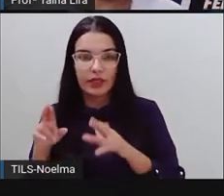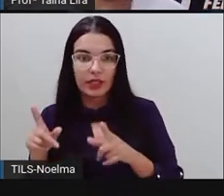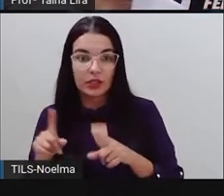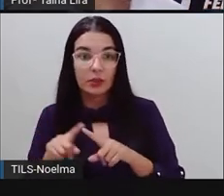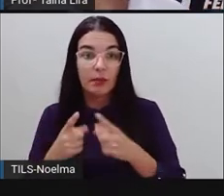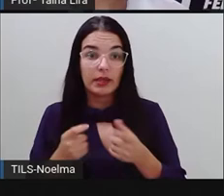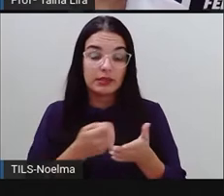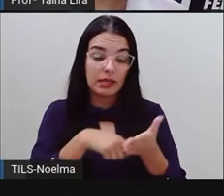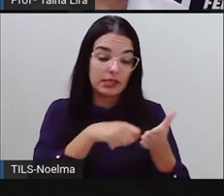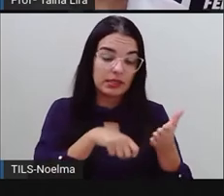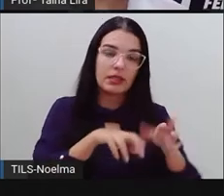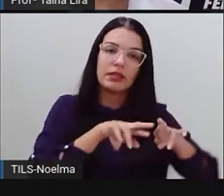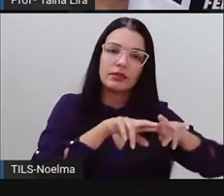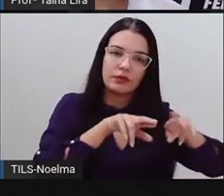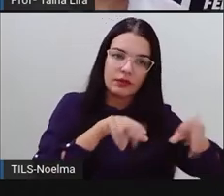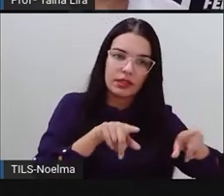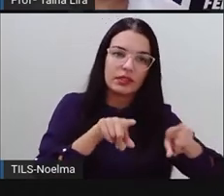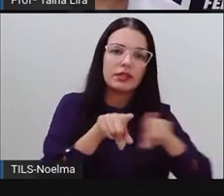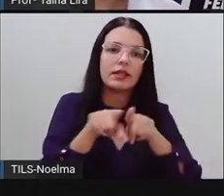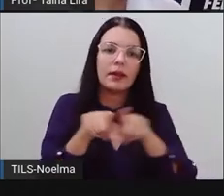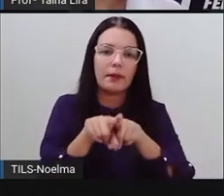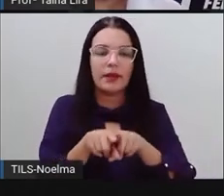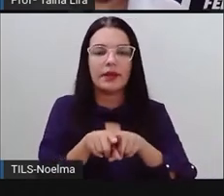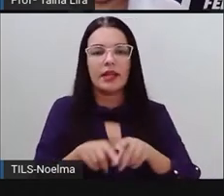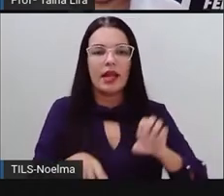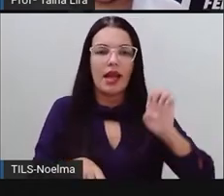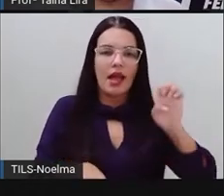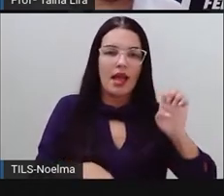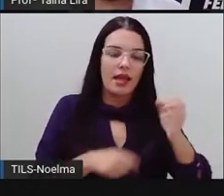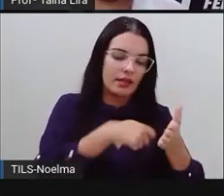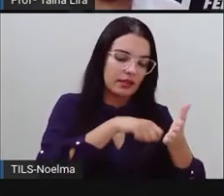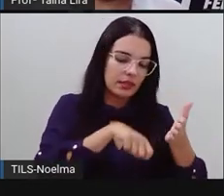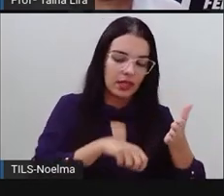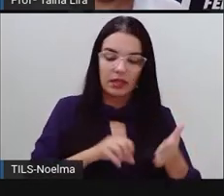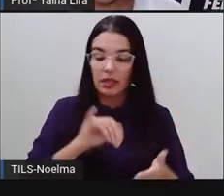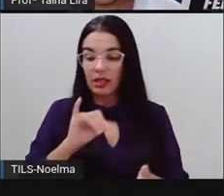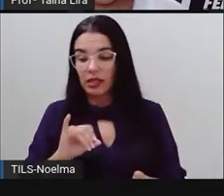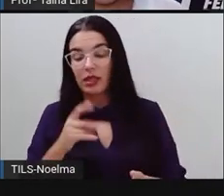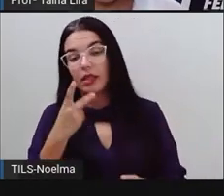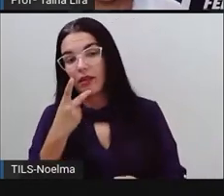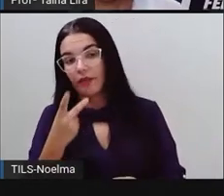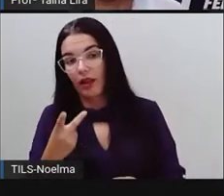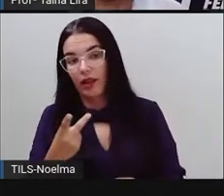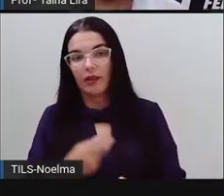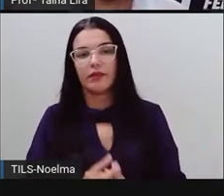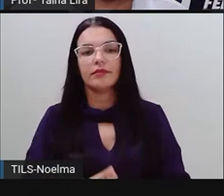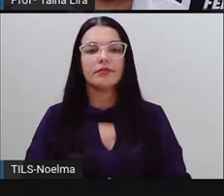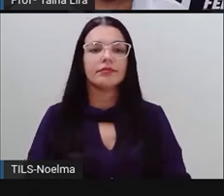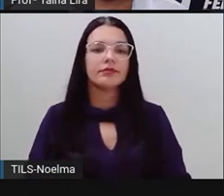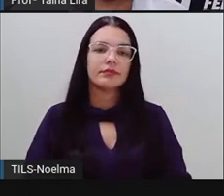escrita com ih mas na verdade ela é escrita com a letra É tá bom